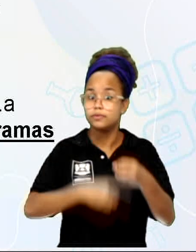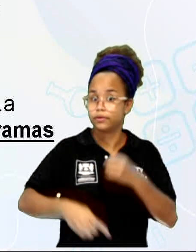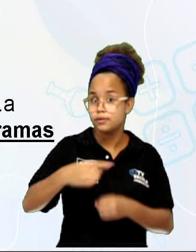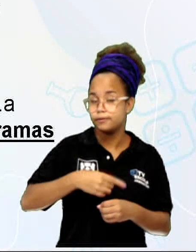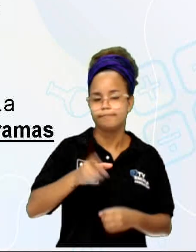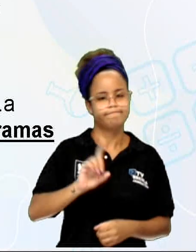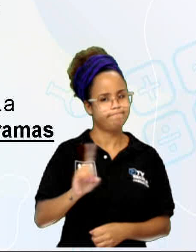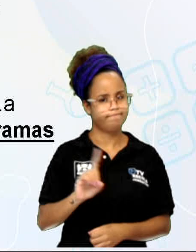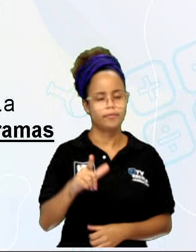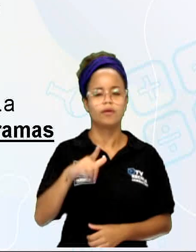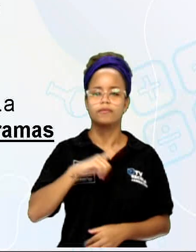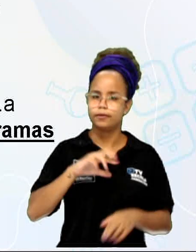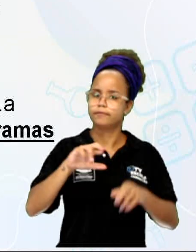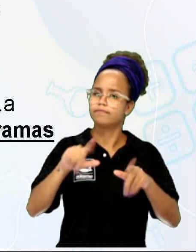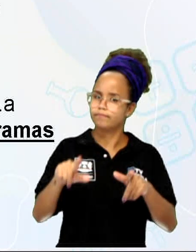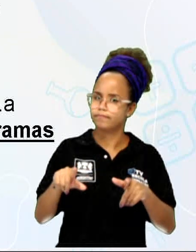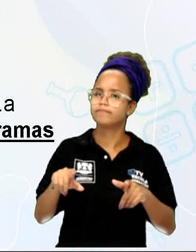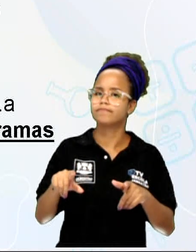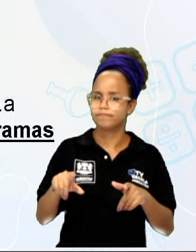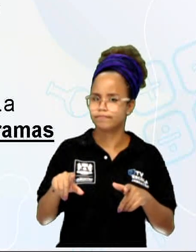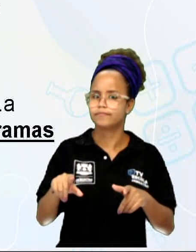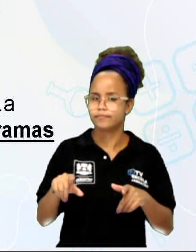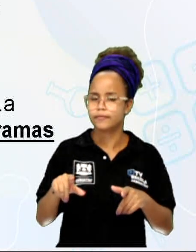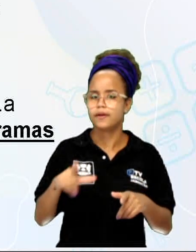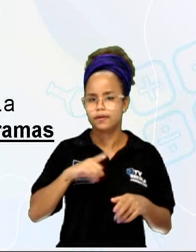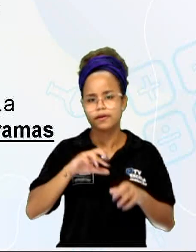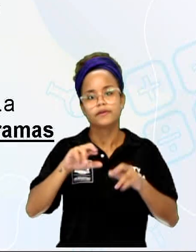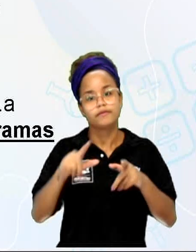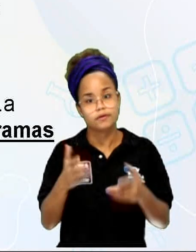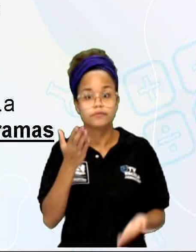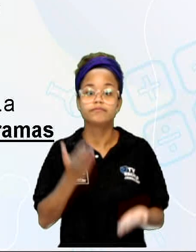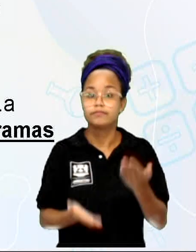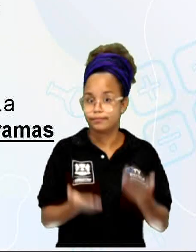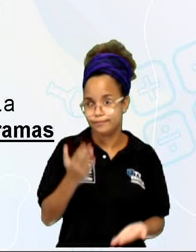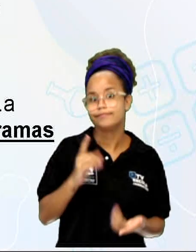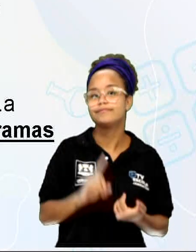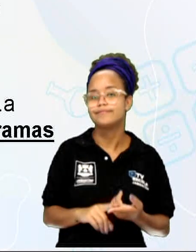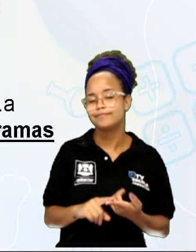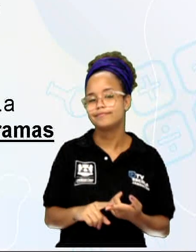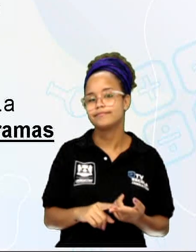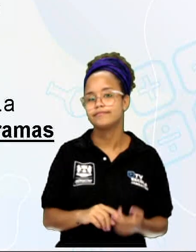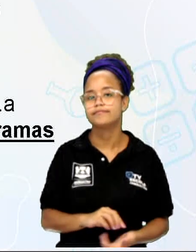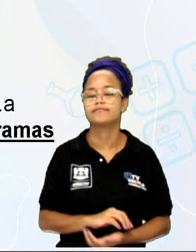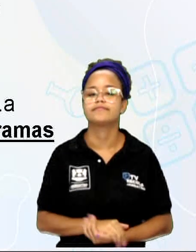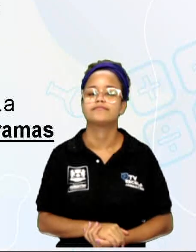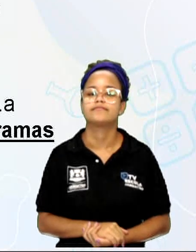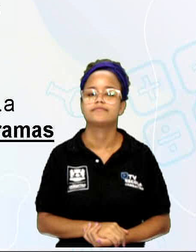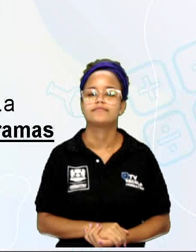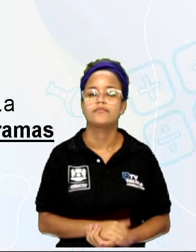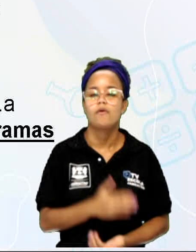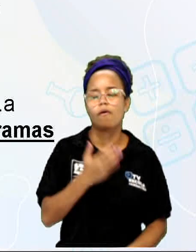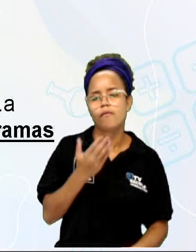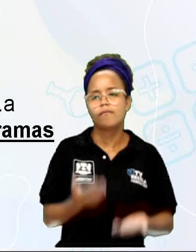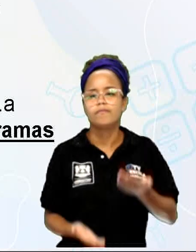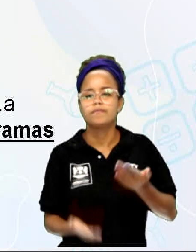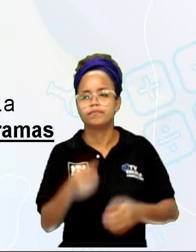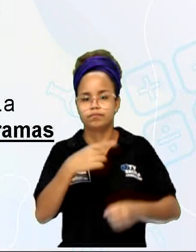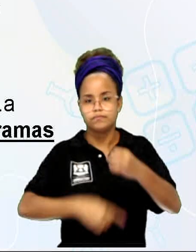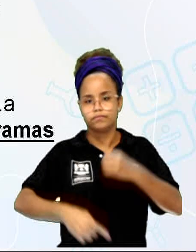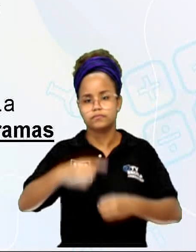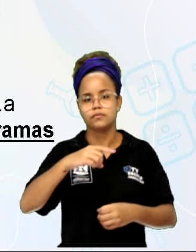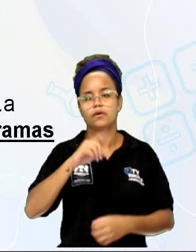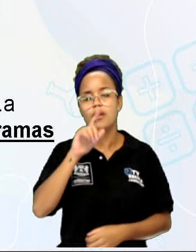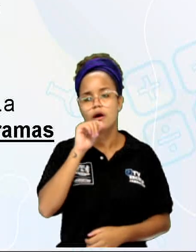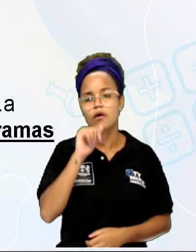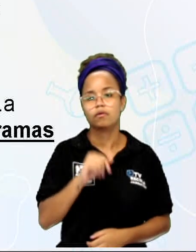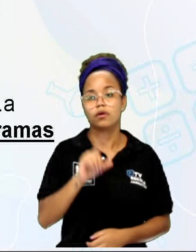diferença entre as moléculas, portanto, vai haver também uma diferença nesse peso. Vamos lá. A massa molecular da água é